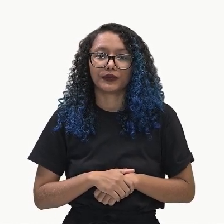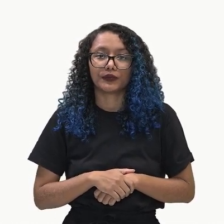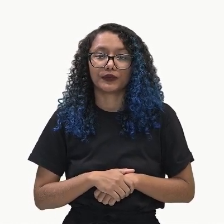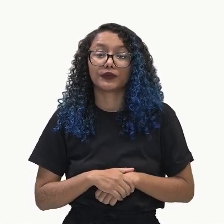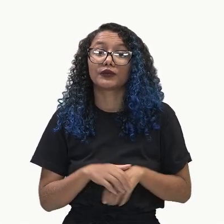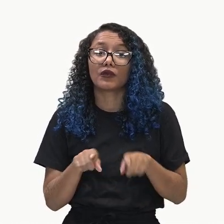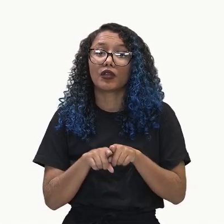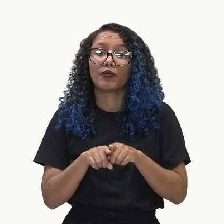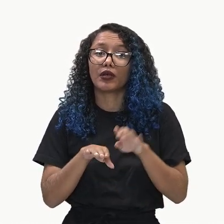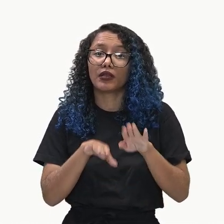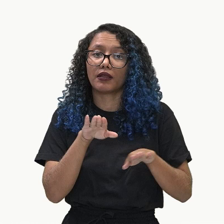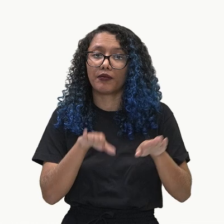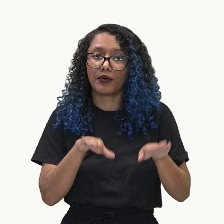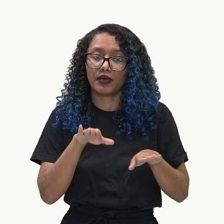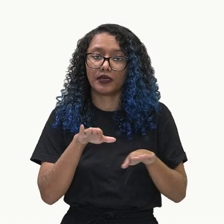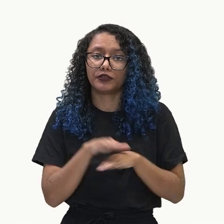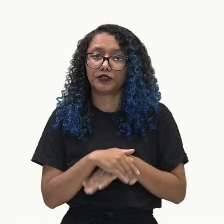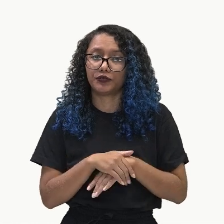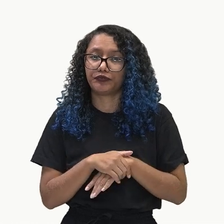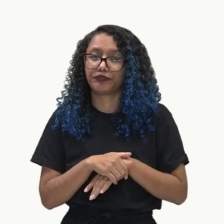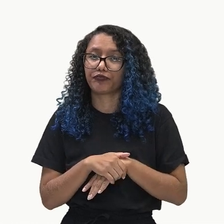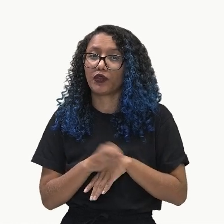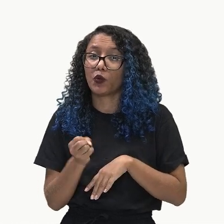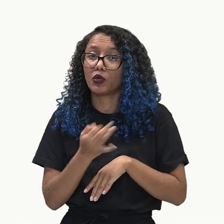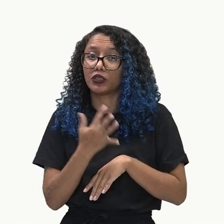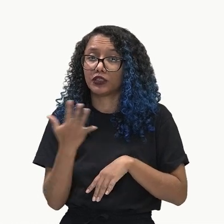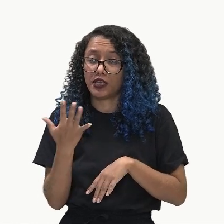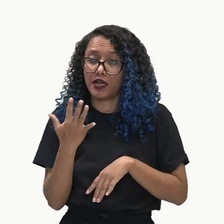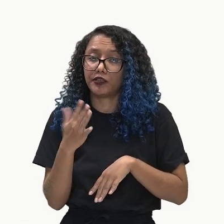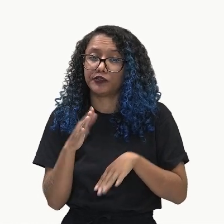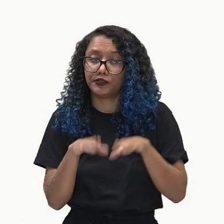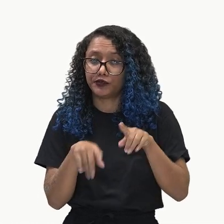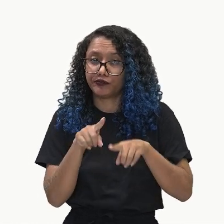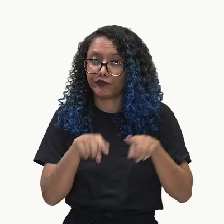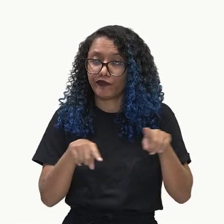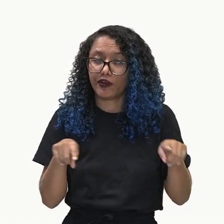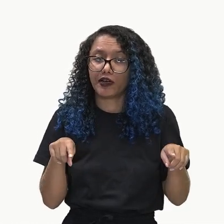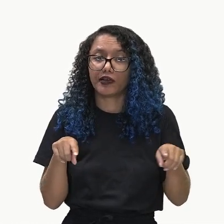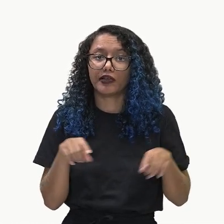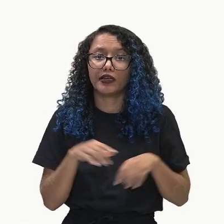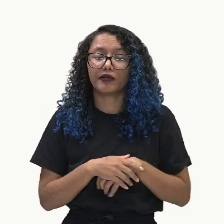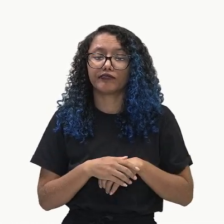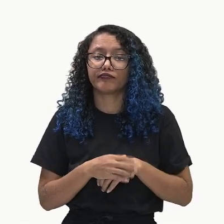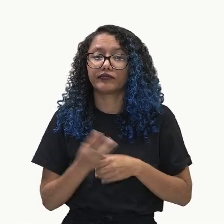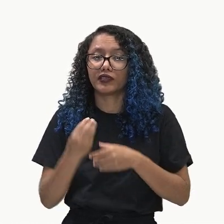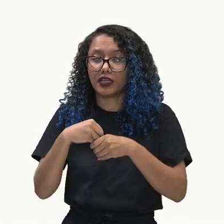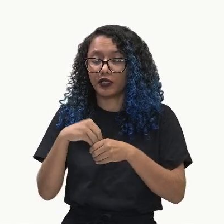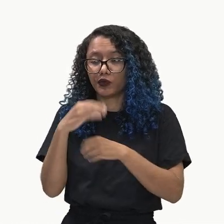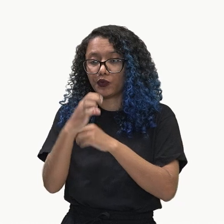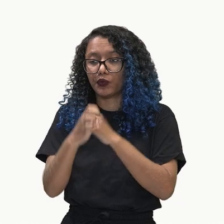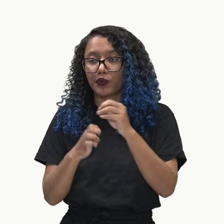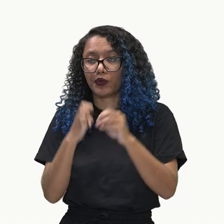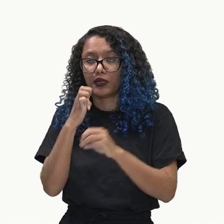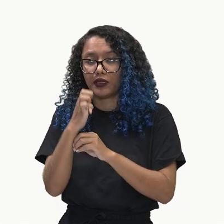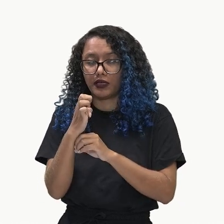varia essa quantidade de elétrons na eletrosfera e